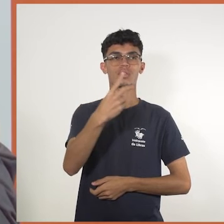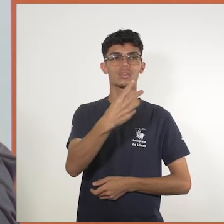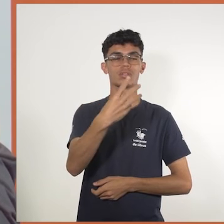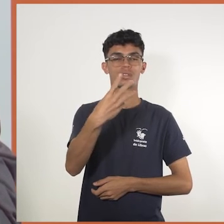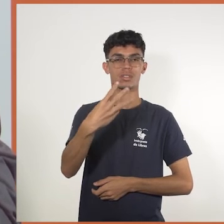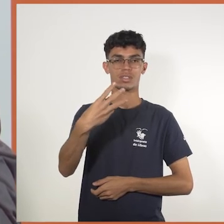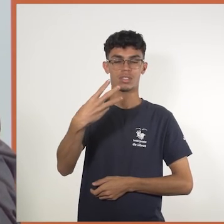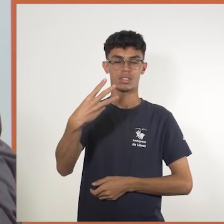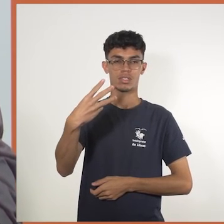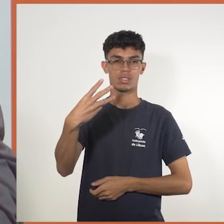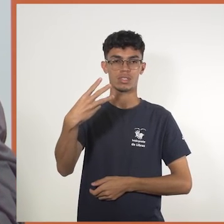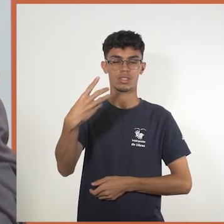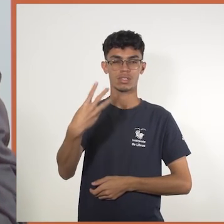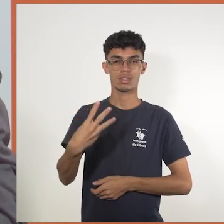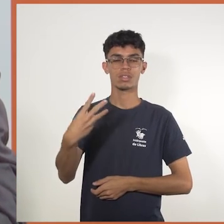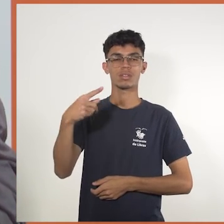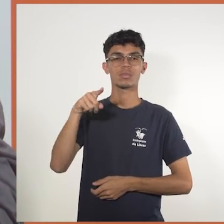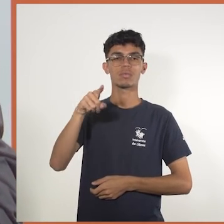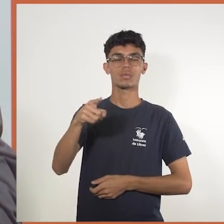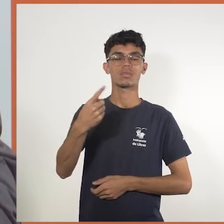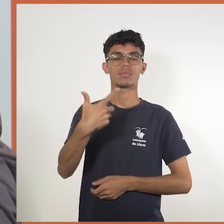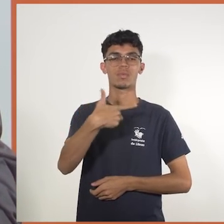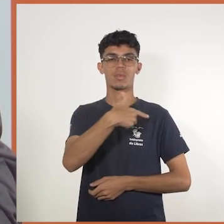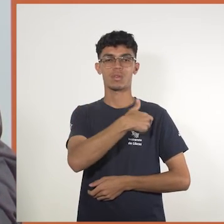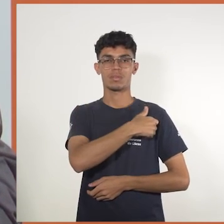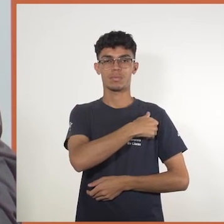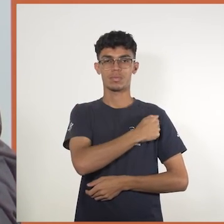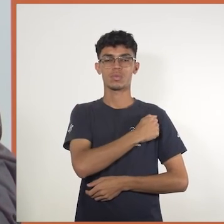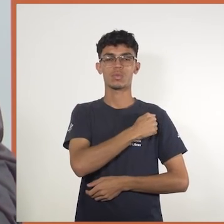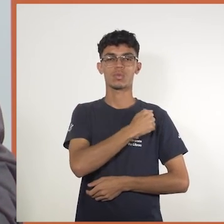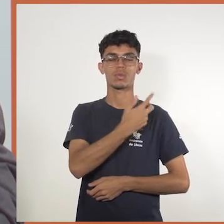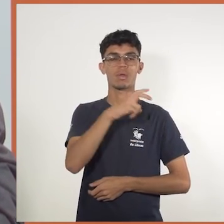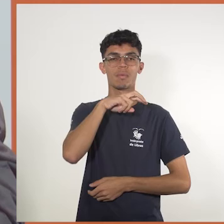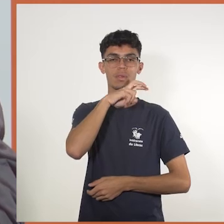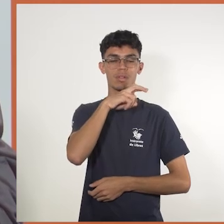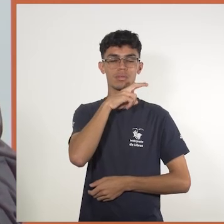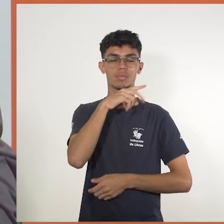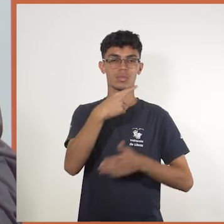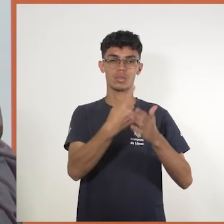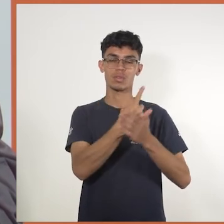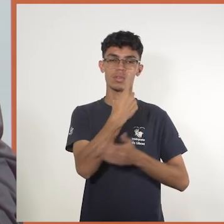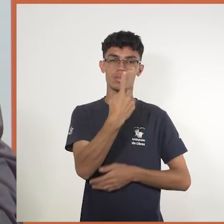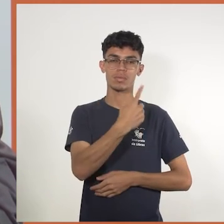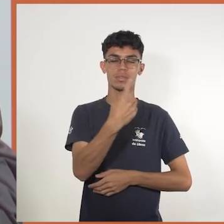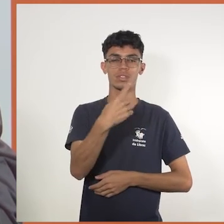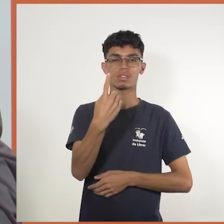273.336 doses de Pfizer para a primeira dose e recebemos